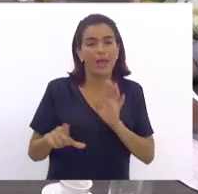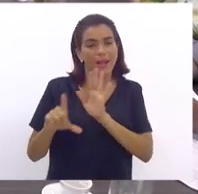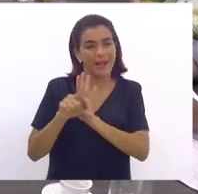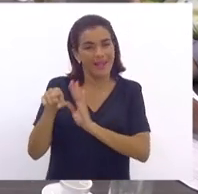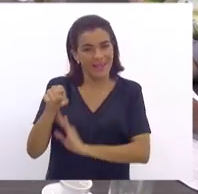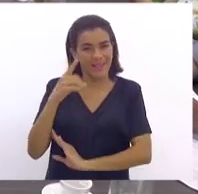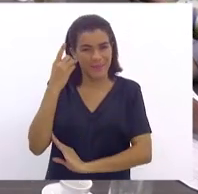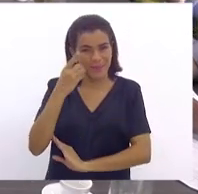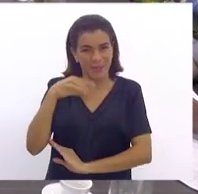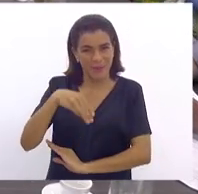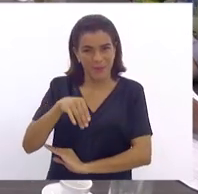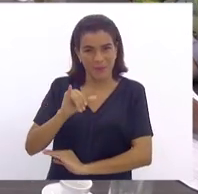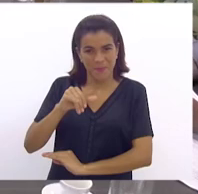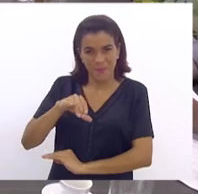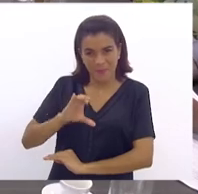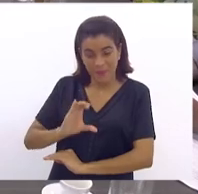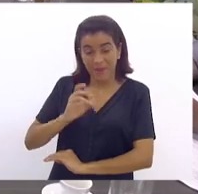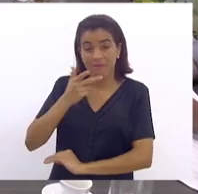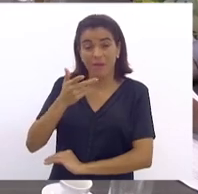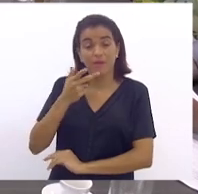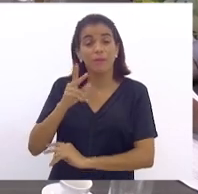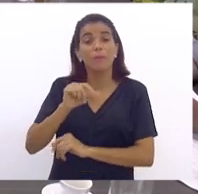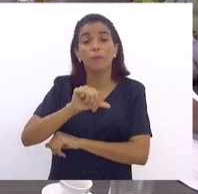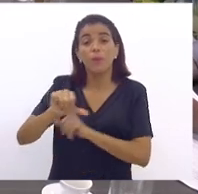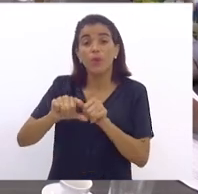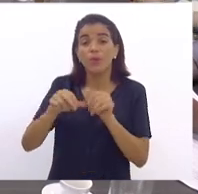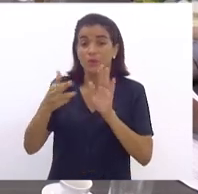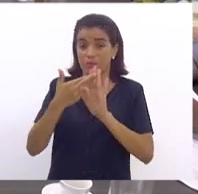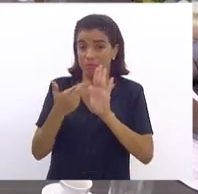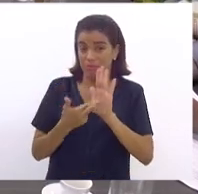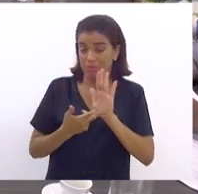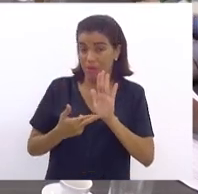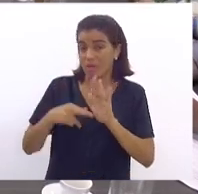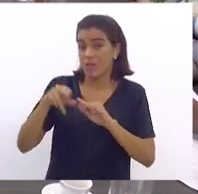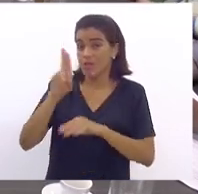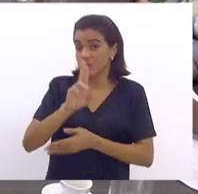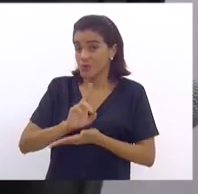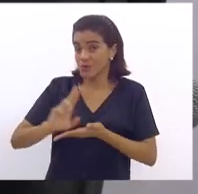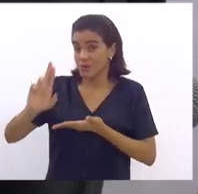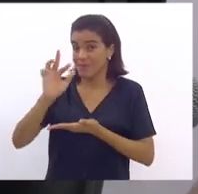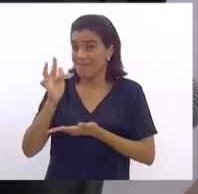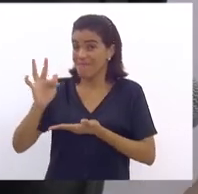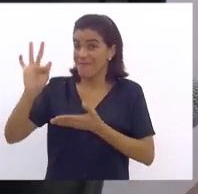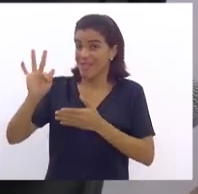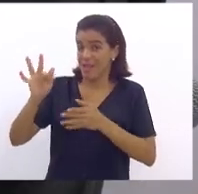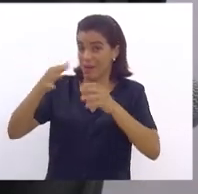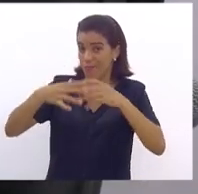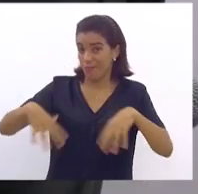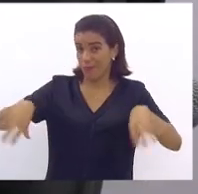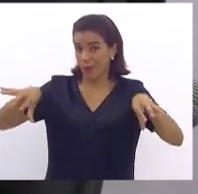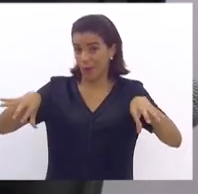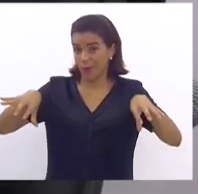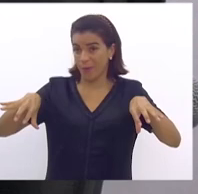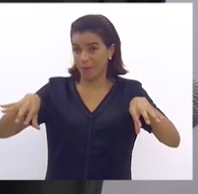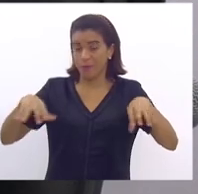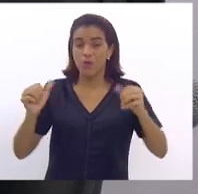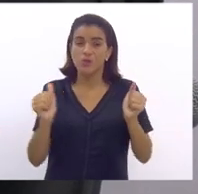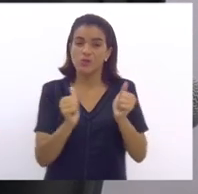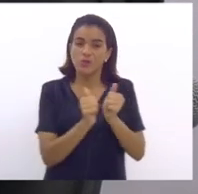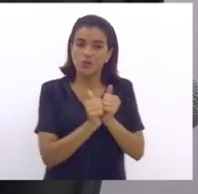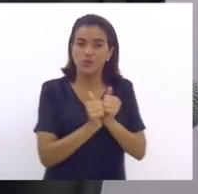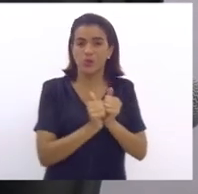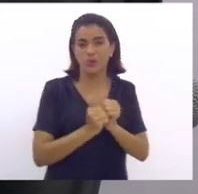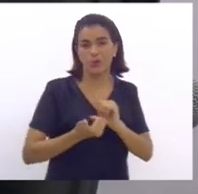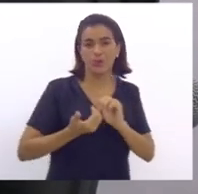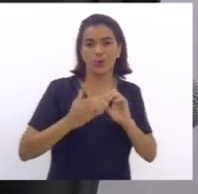cita, ela muda o critério nas universidades federais. A gente pode aproveitar a discussão com a bancada progressista de acabar